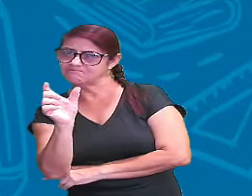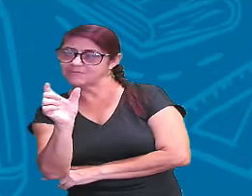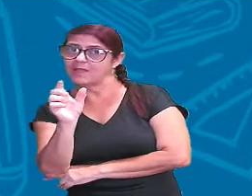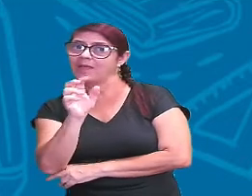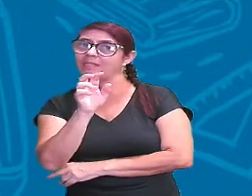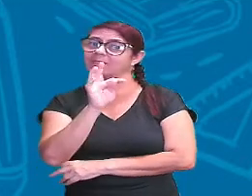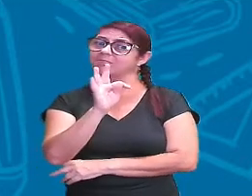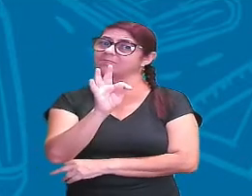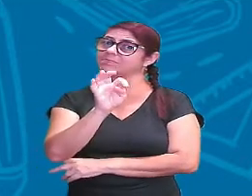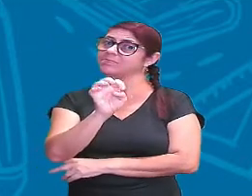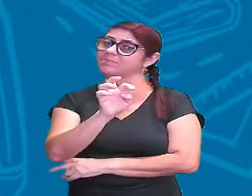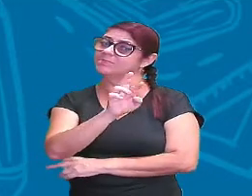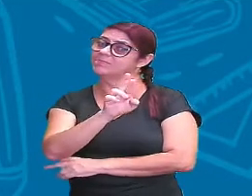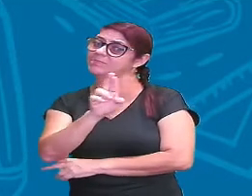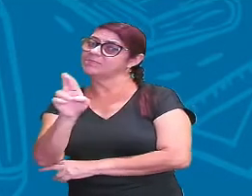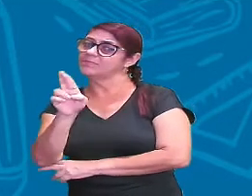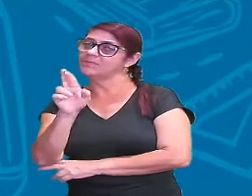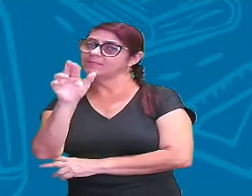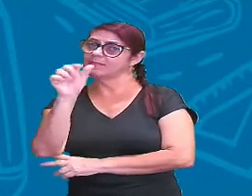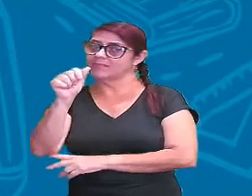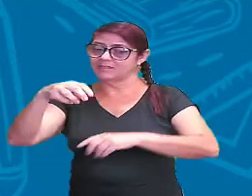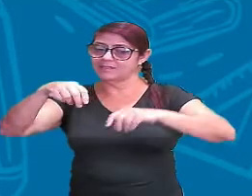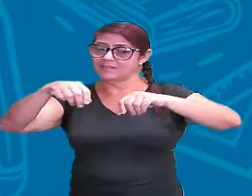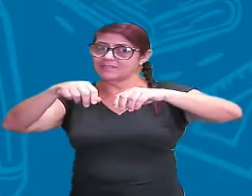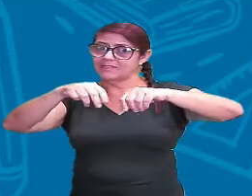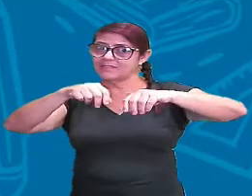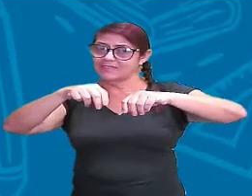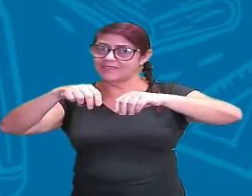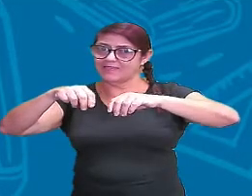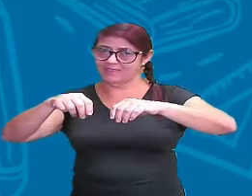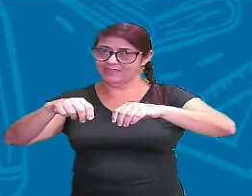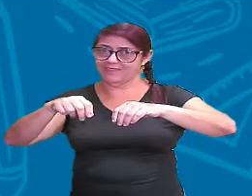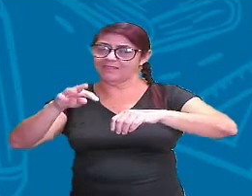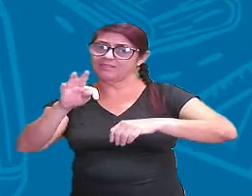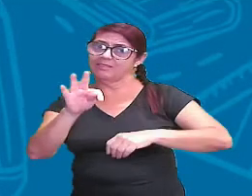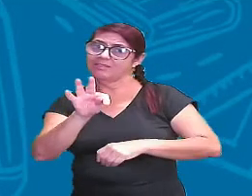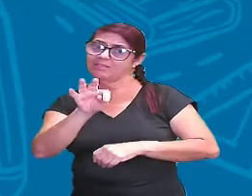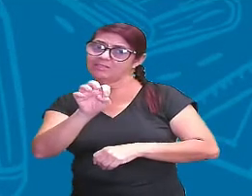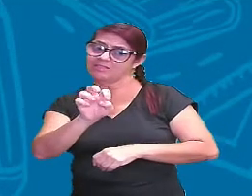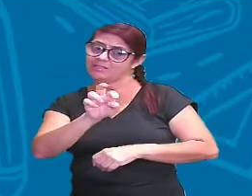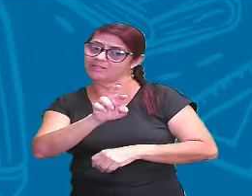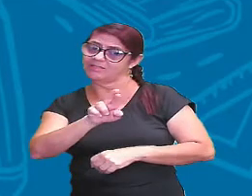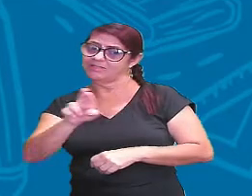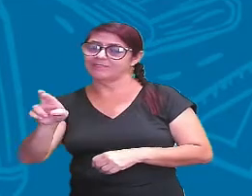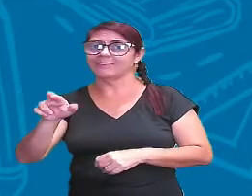a palavra terra. Então, terra, temos aqui o